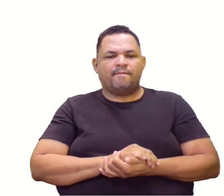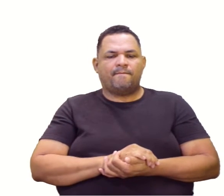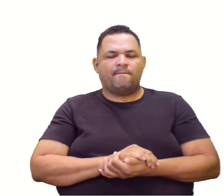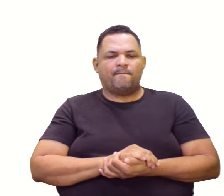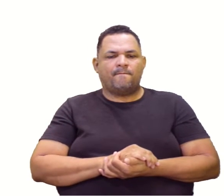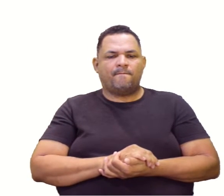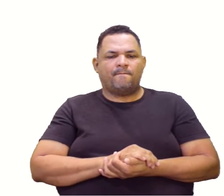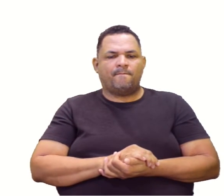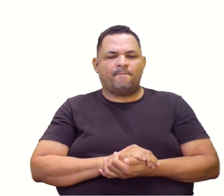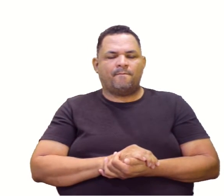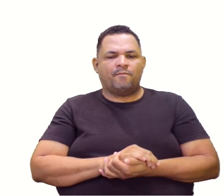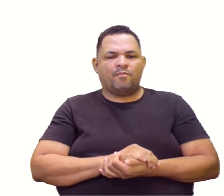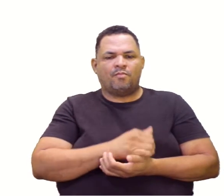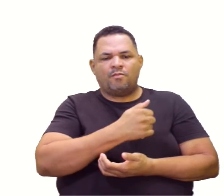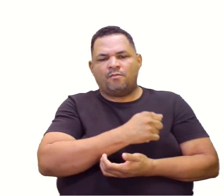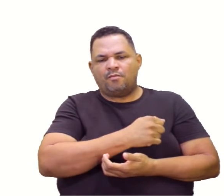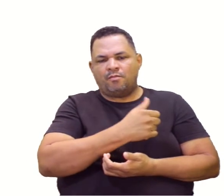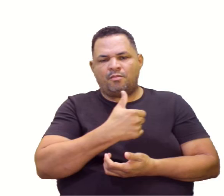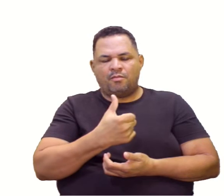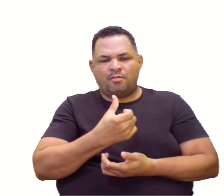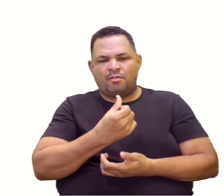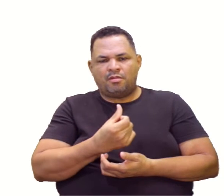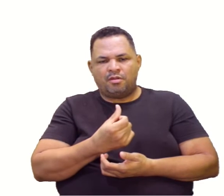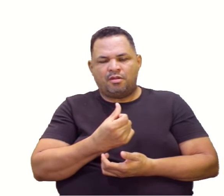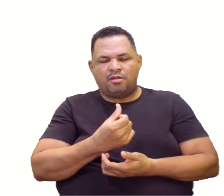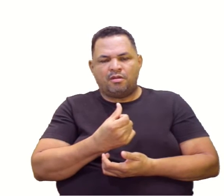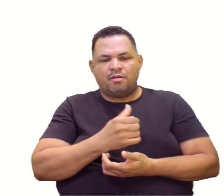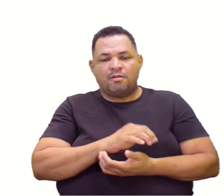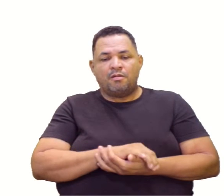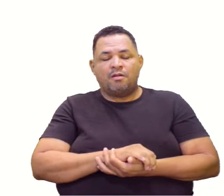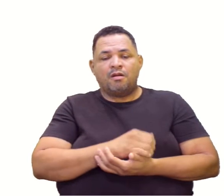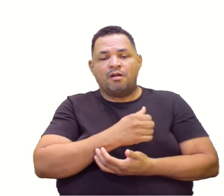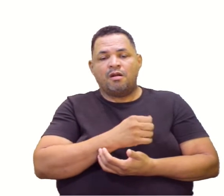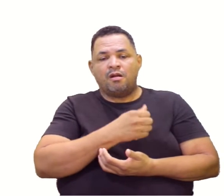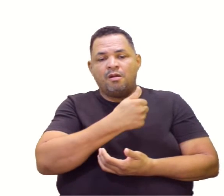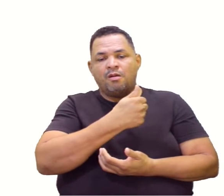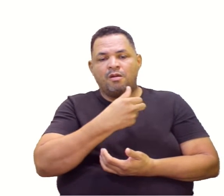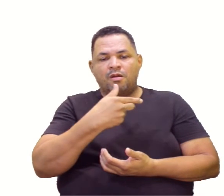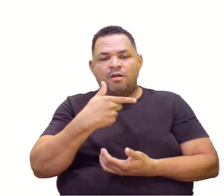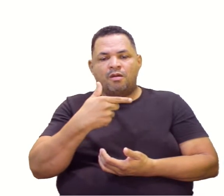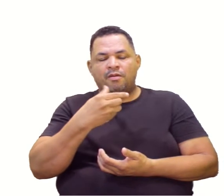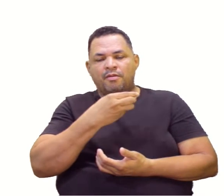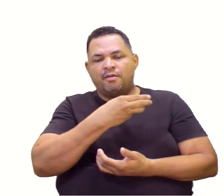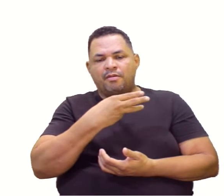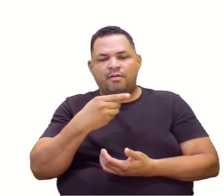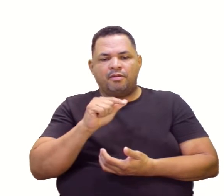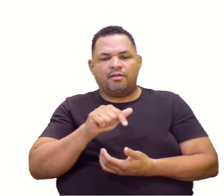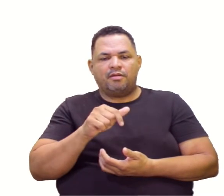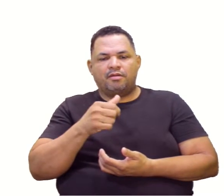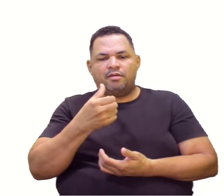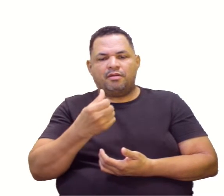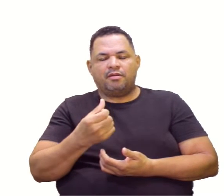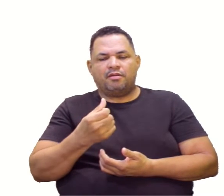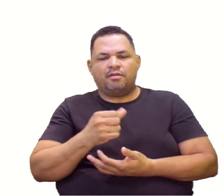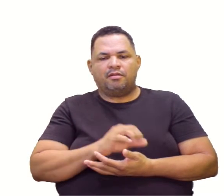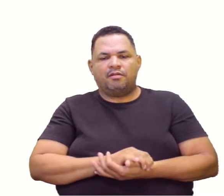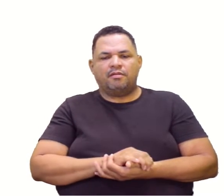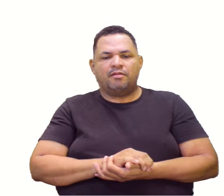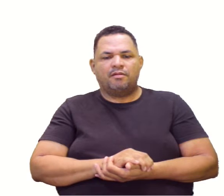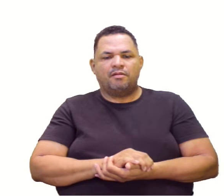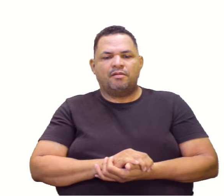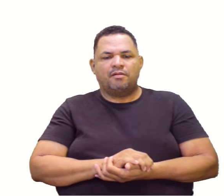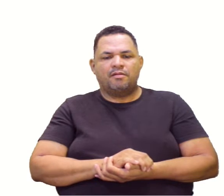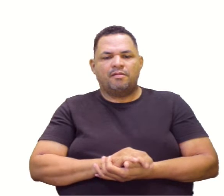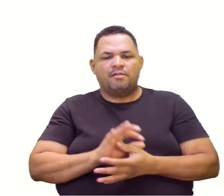um pulinho a menos, né? Vai ficar 16, fica 13,6 metros quadrados. 18,